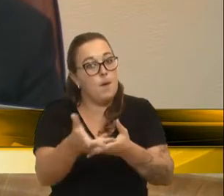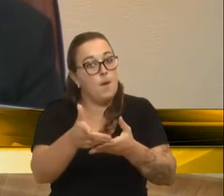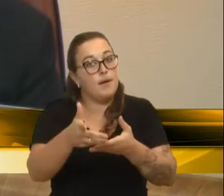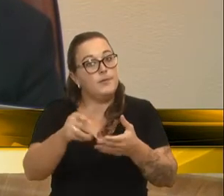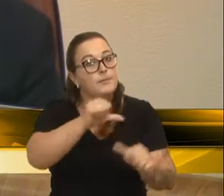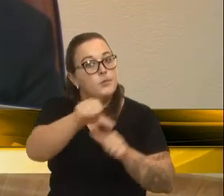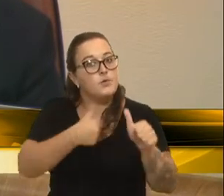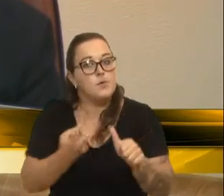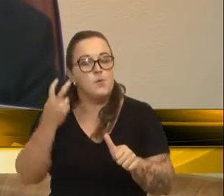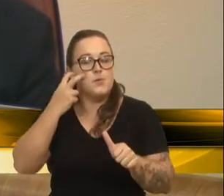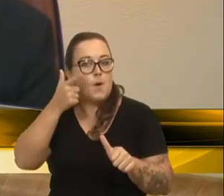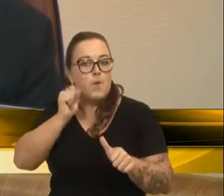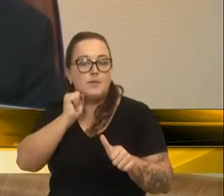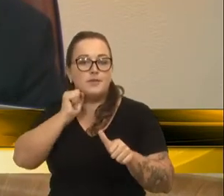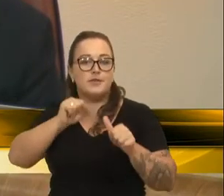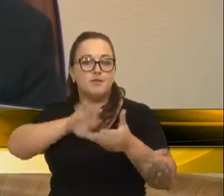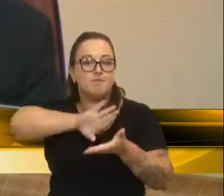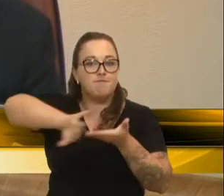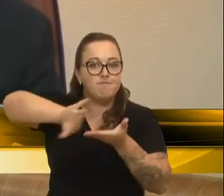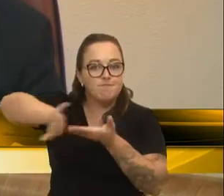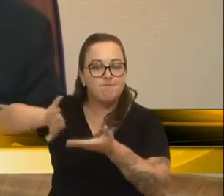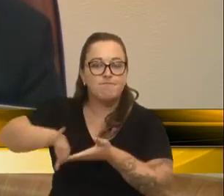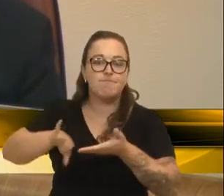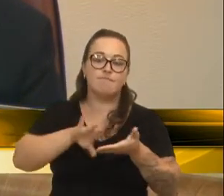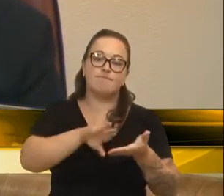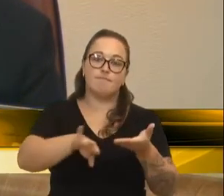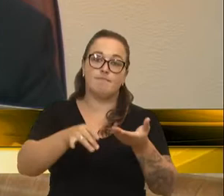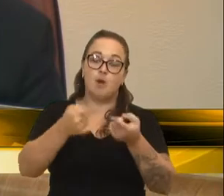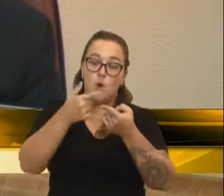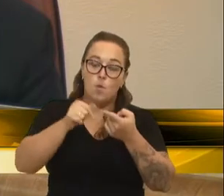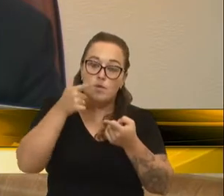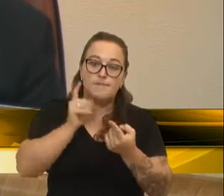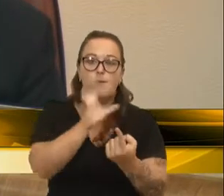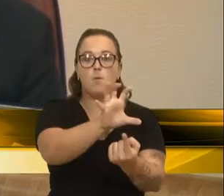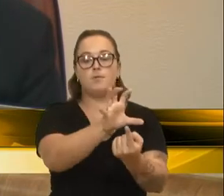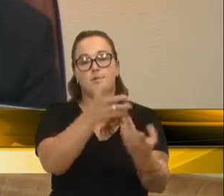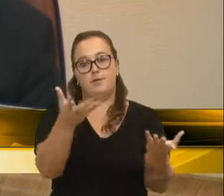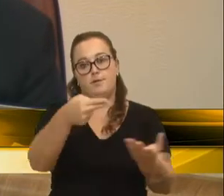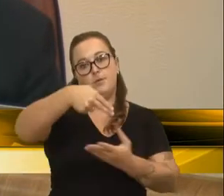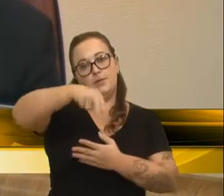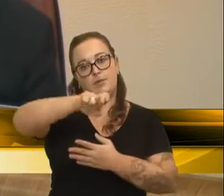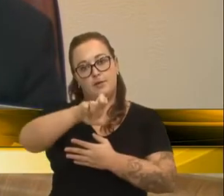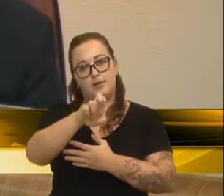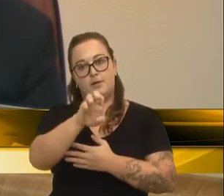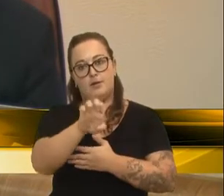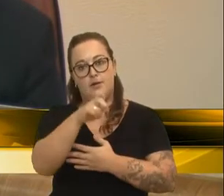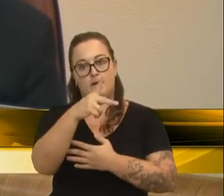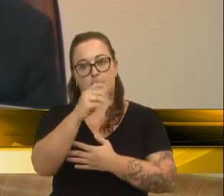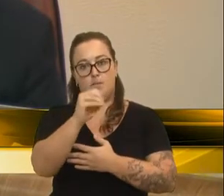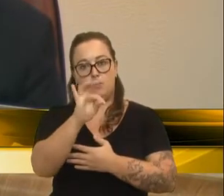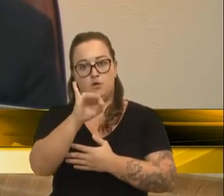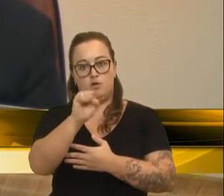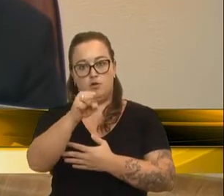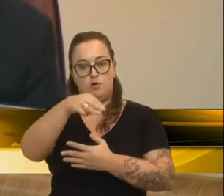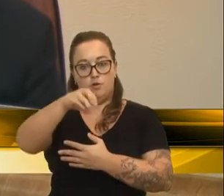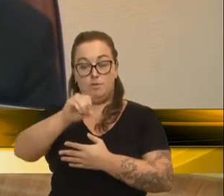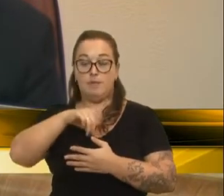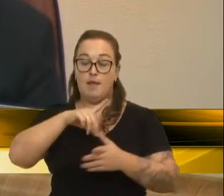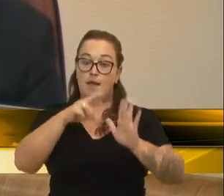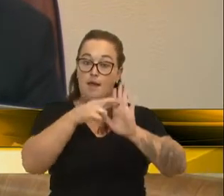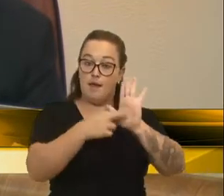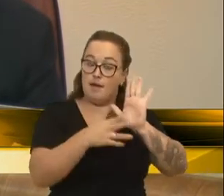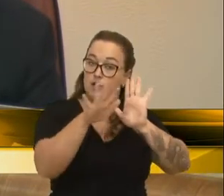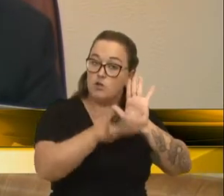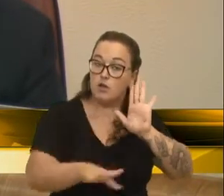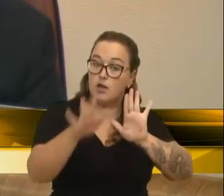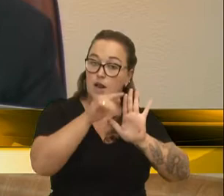para poder ser combatido com eficiência. Mas, como já decidiu o STF, a regra geral é